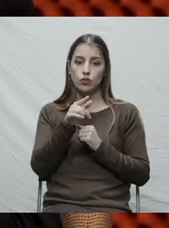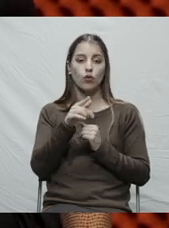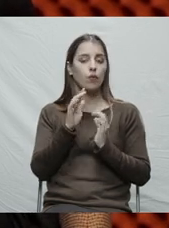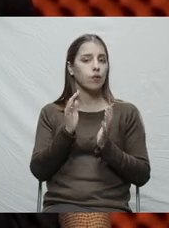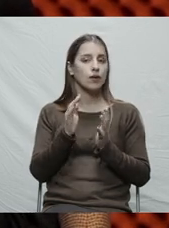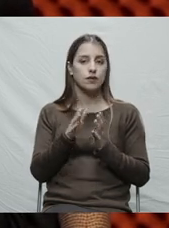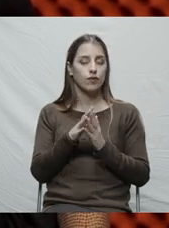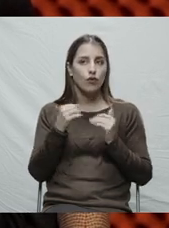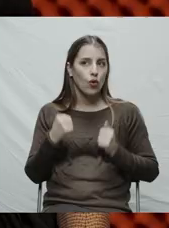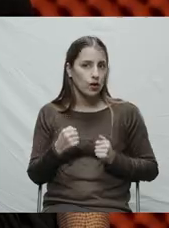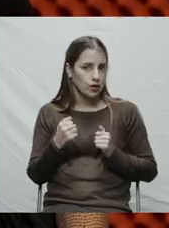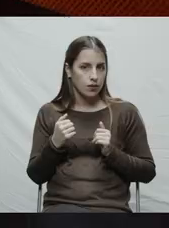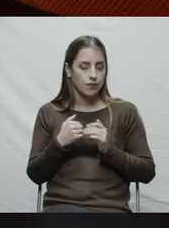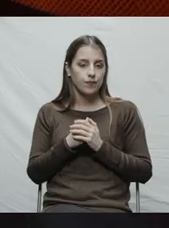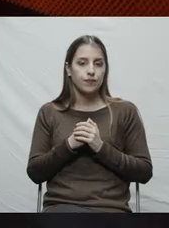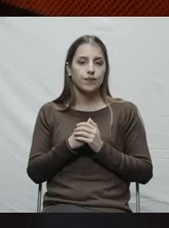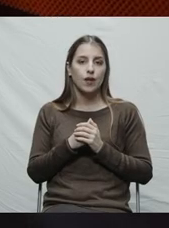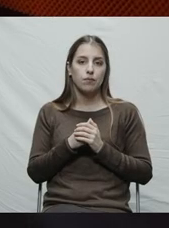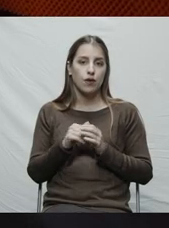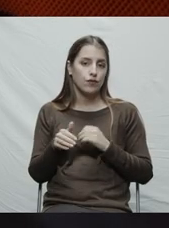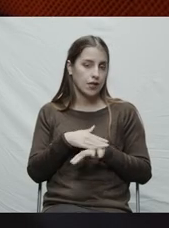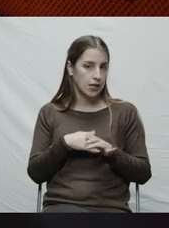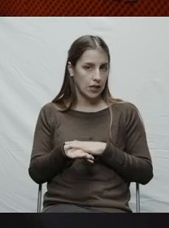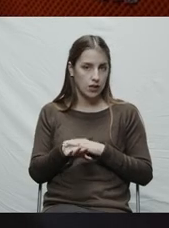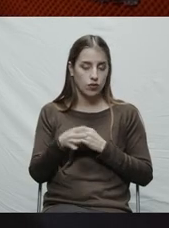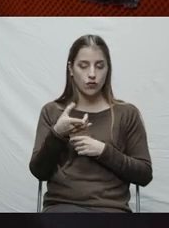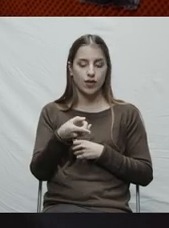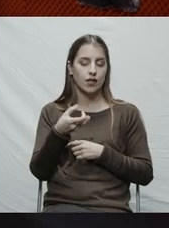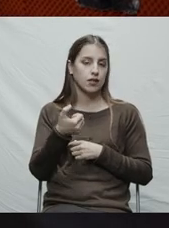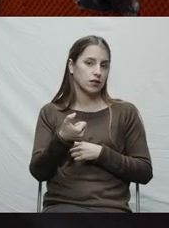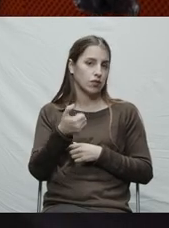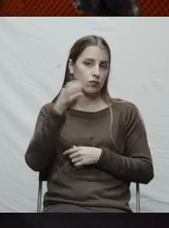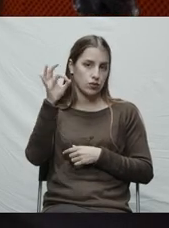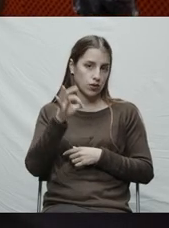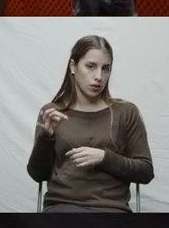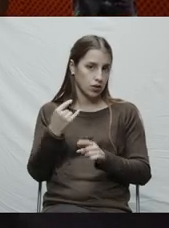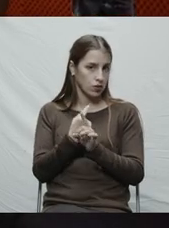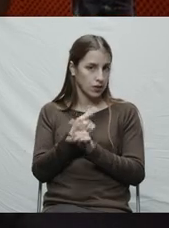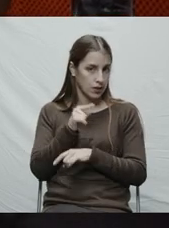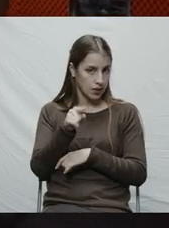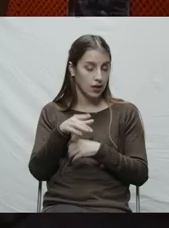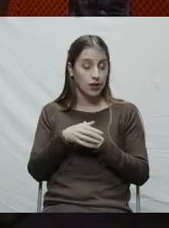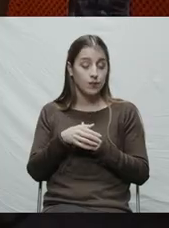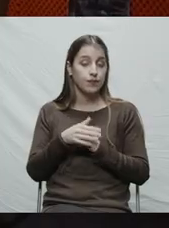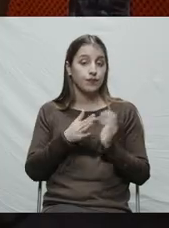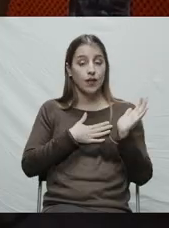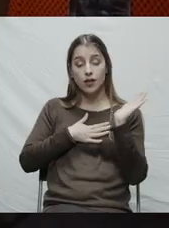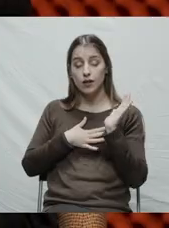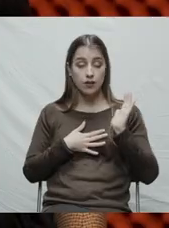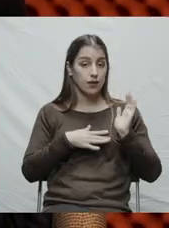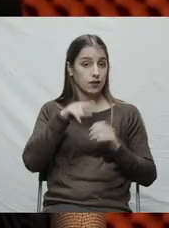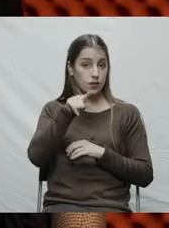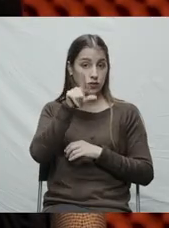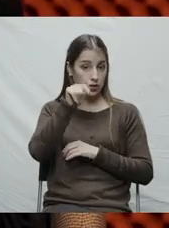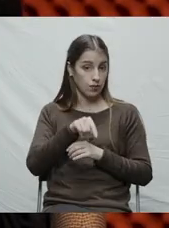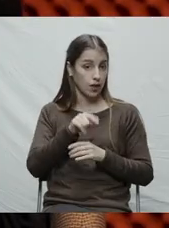ter uma corporalidade muito forte para fazer 95% das coisas que estão aí. E em dança isso também acontece. Sim, isso está